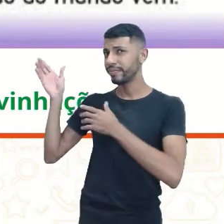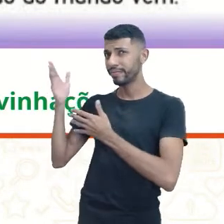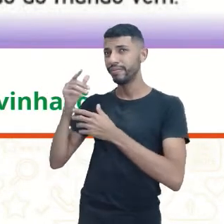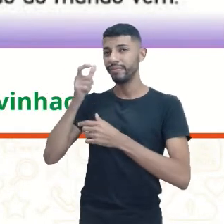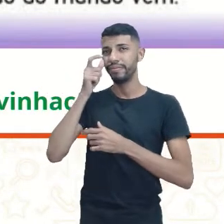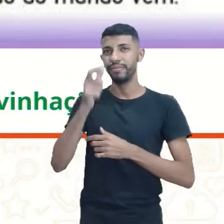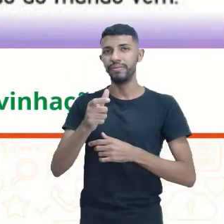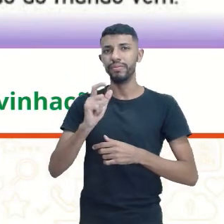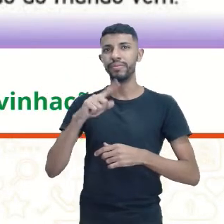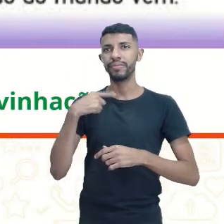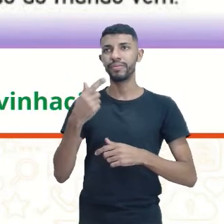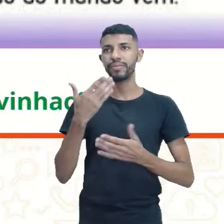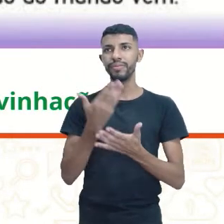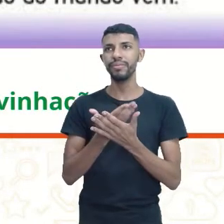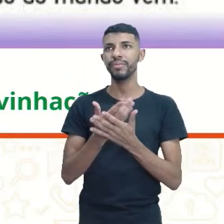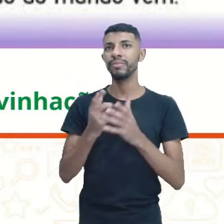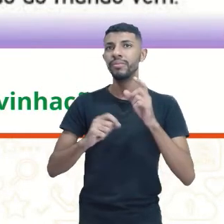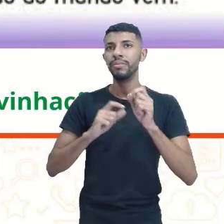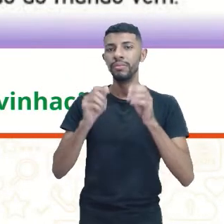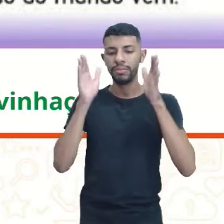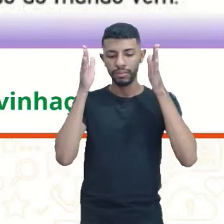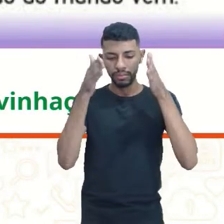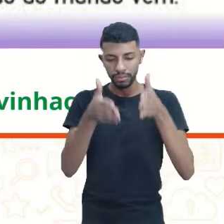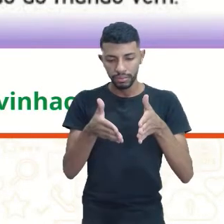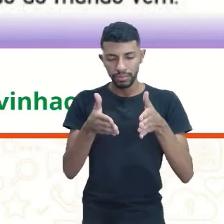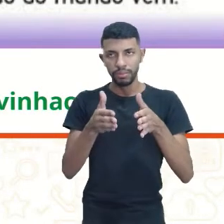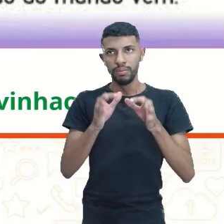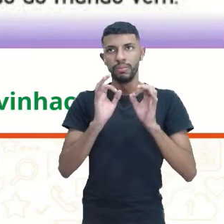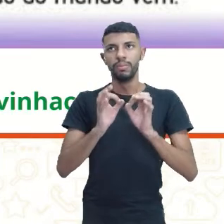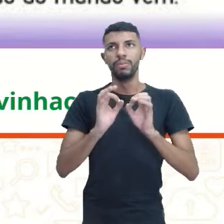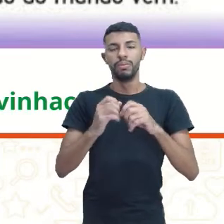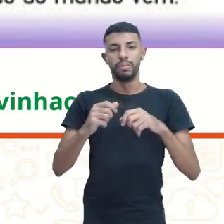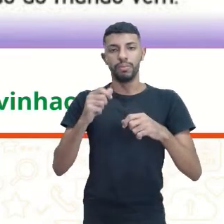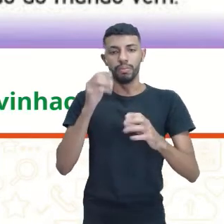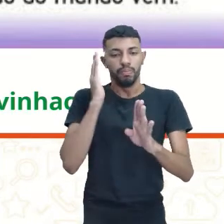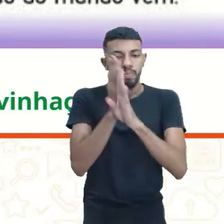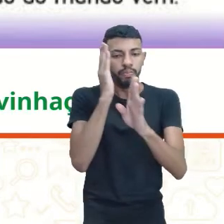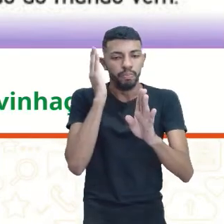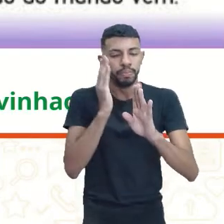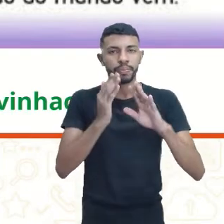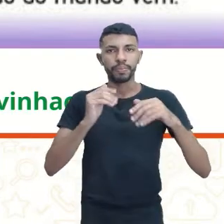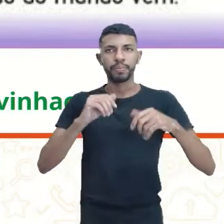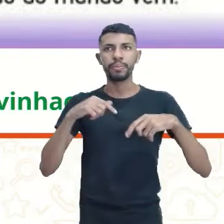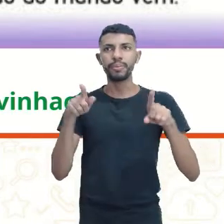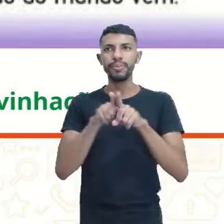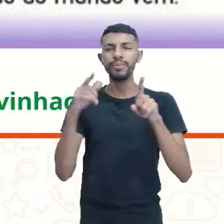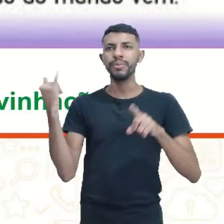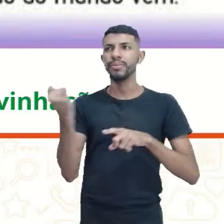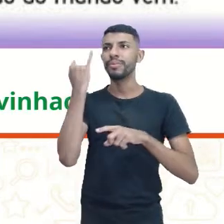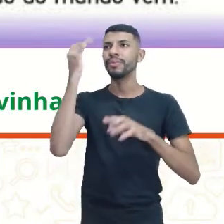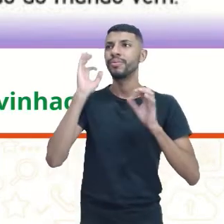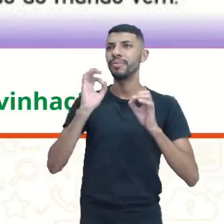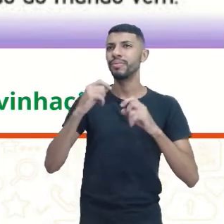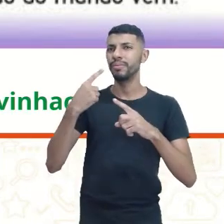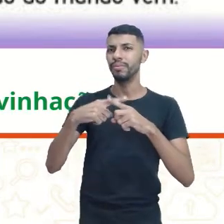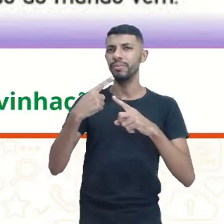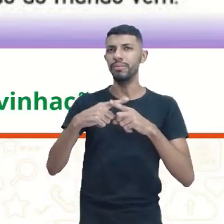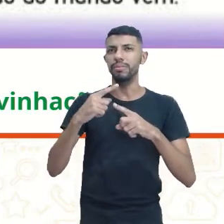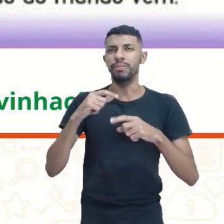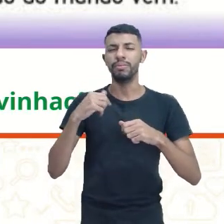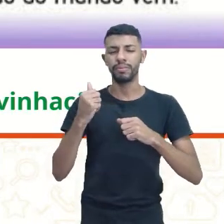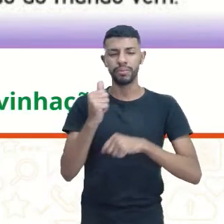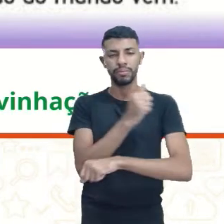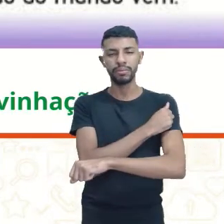gente trabalha com manutenção do foco. As adivinhações também são importantes, porque esses estudantes gostam de ser